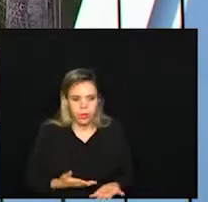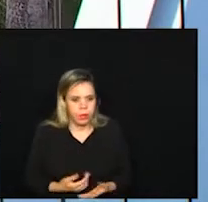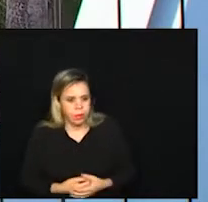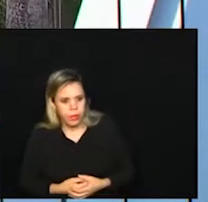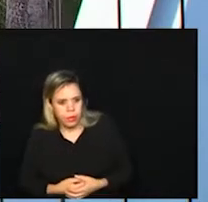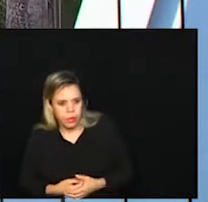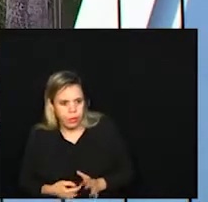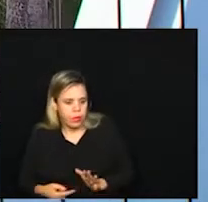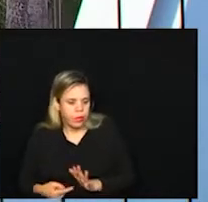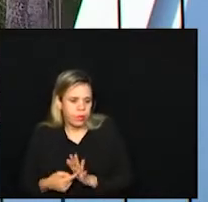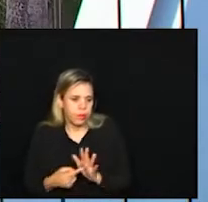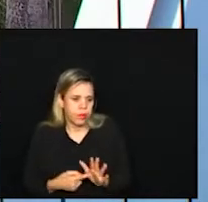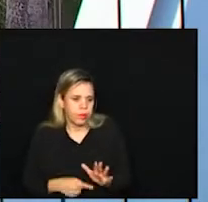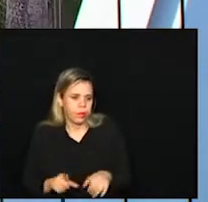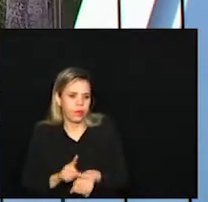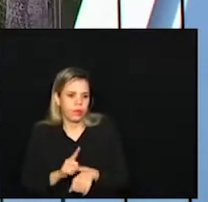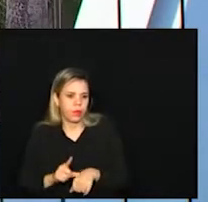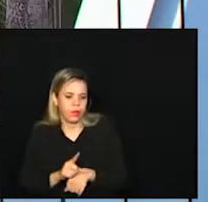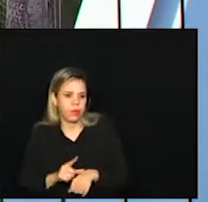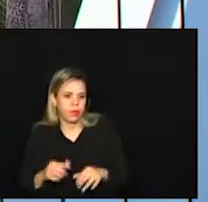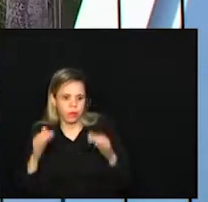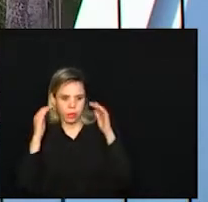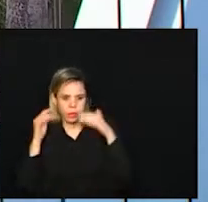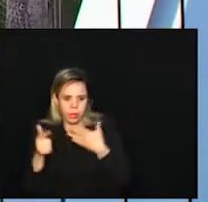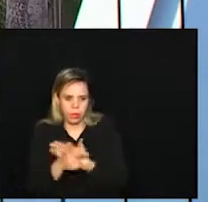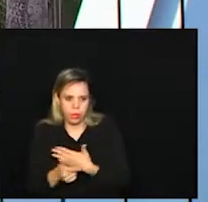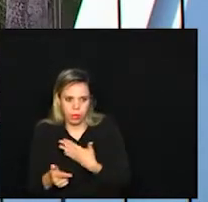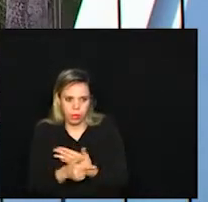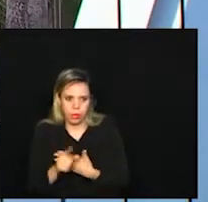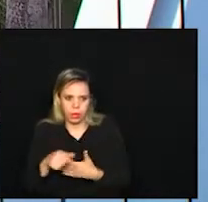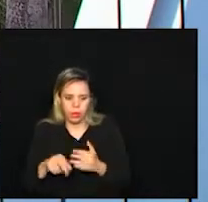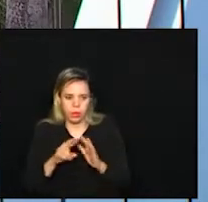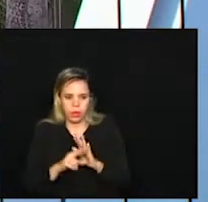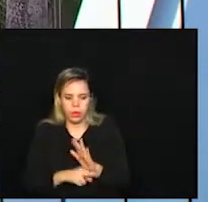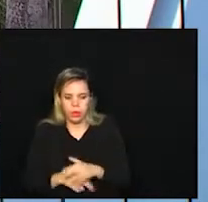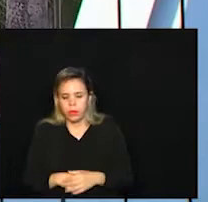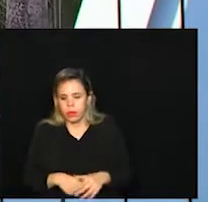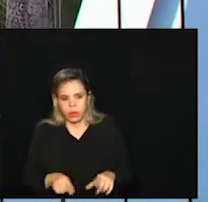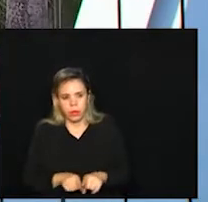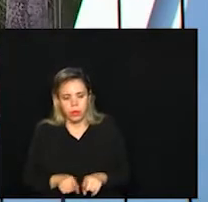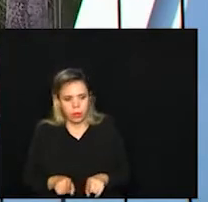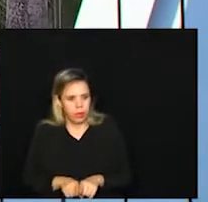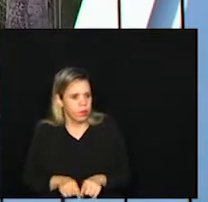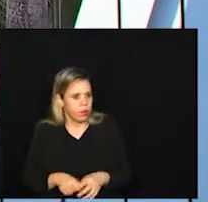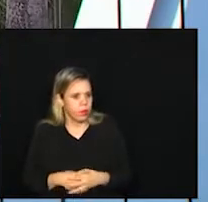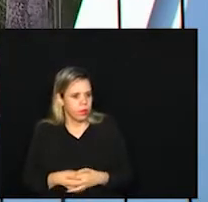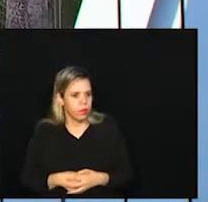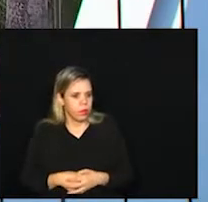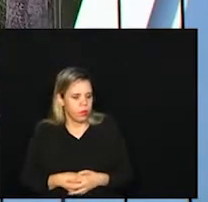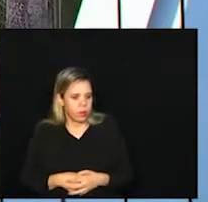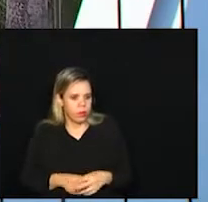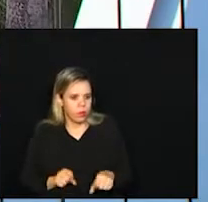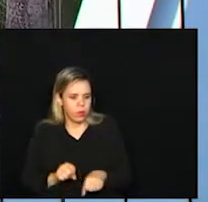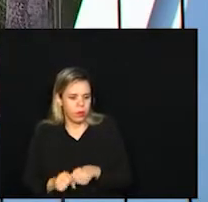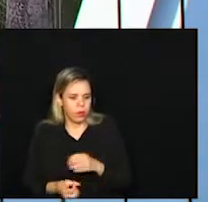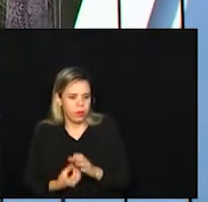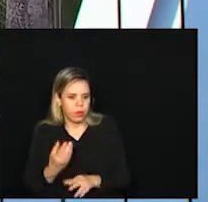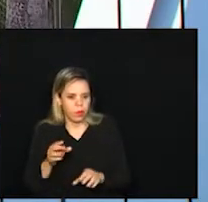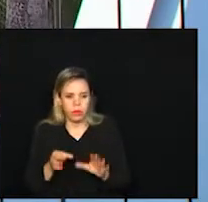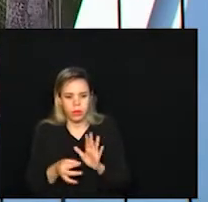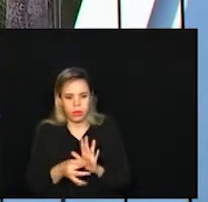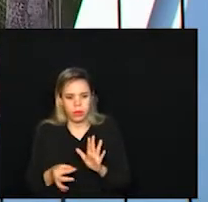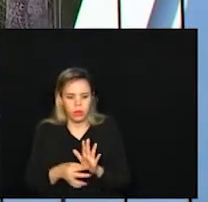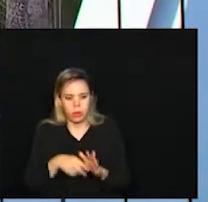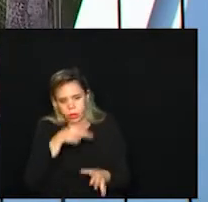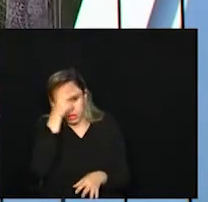apresentamos uma legislação ela cumpra esse papel é um regramento mas também serve para formar opinião